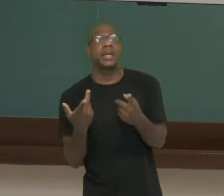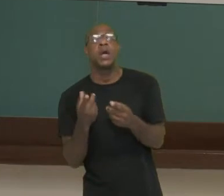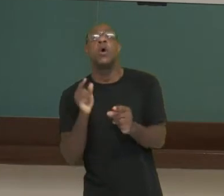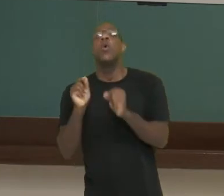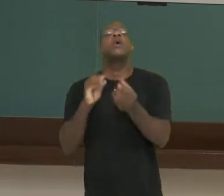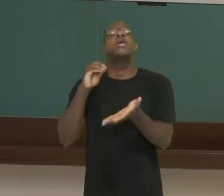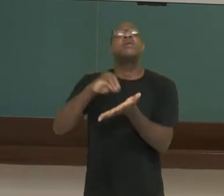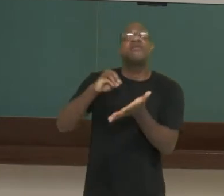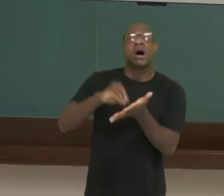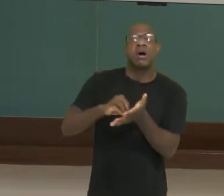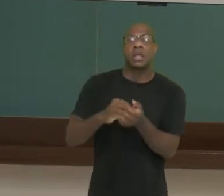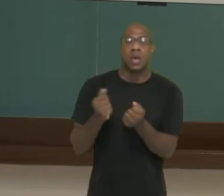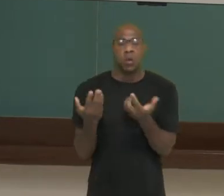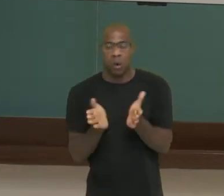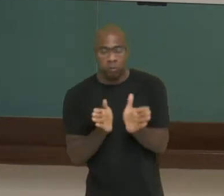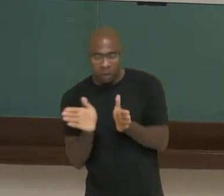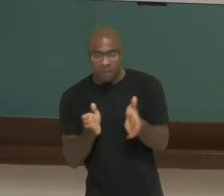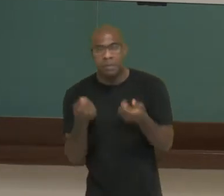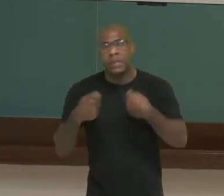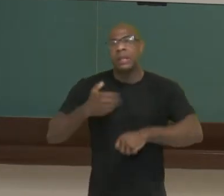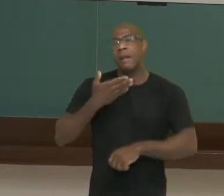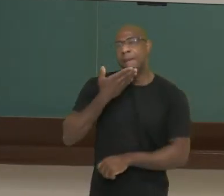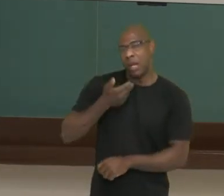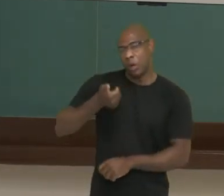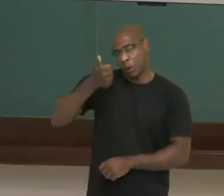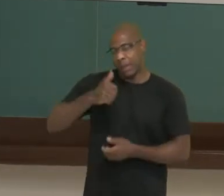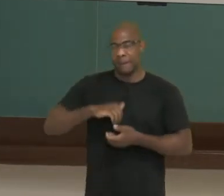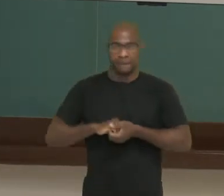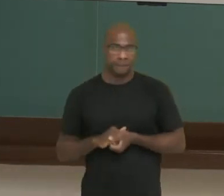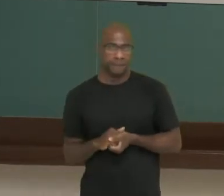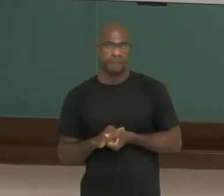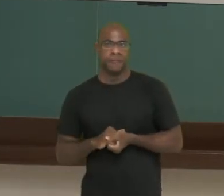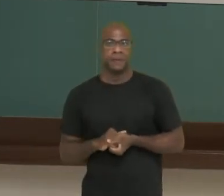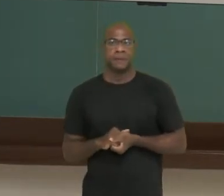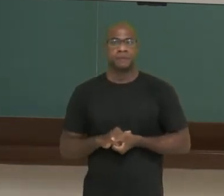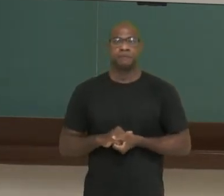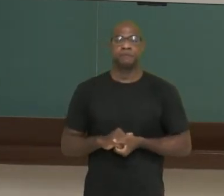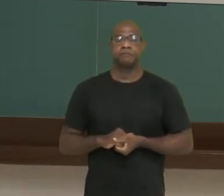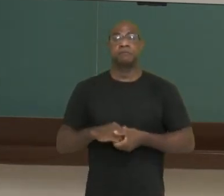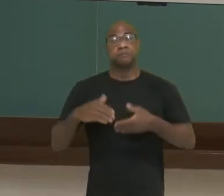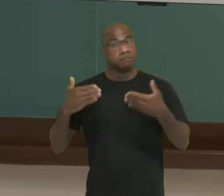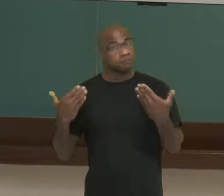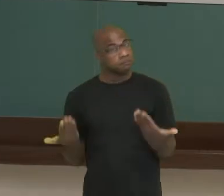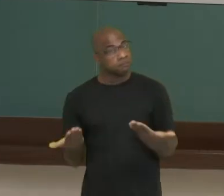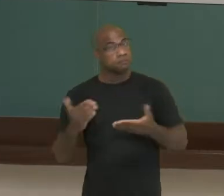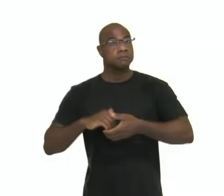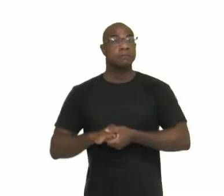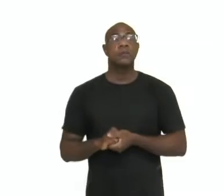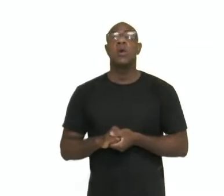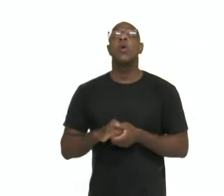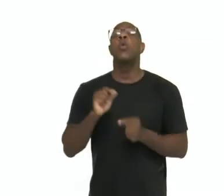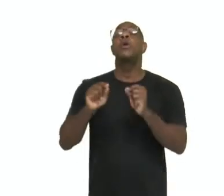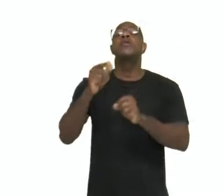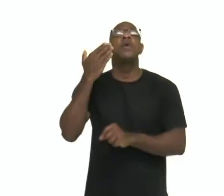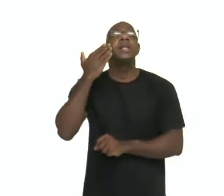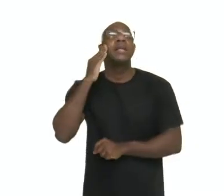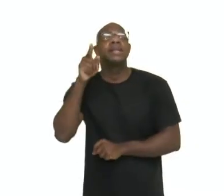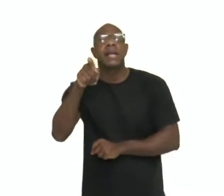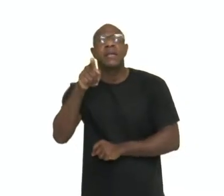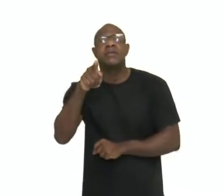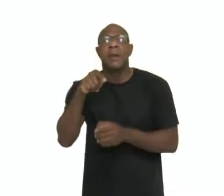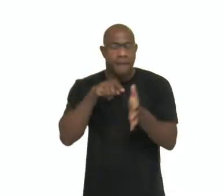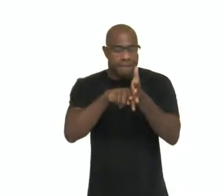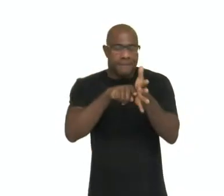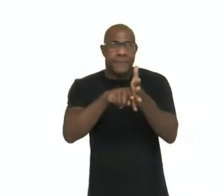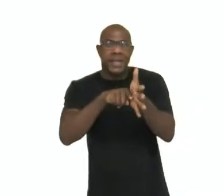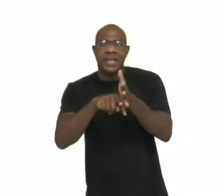o caminho que a gente tem que melhorar dentro daquele caso que a gente está trabalhando. O que você entende por